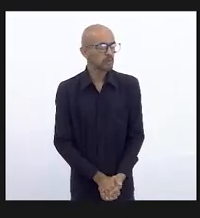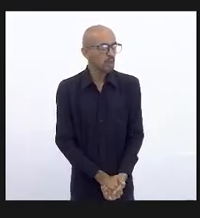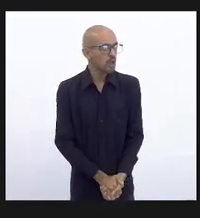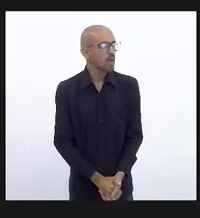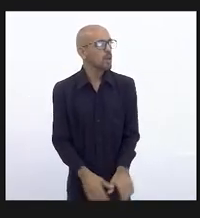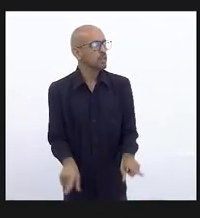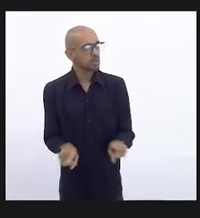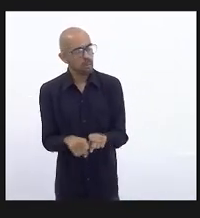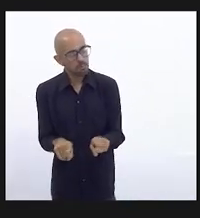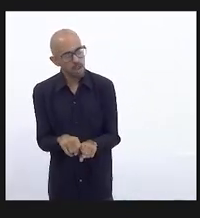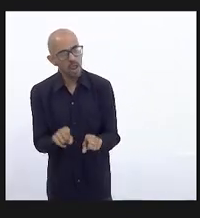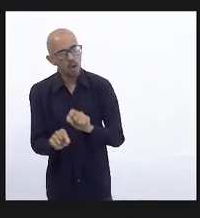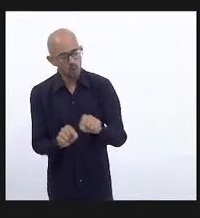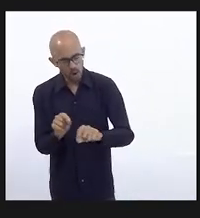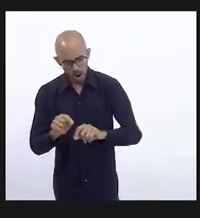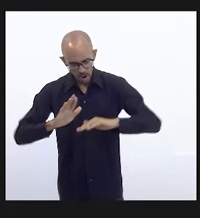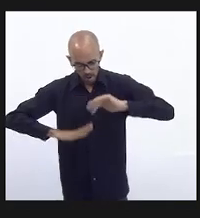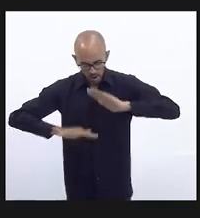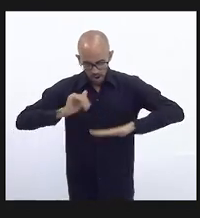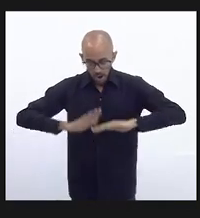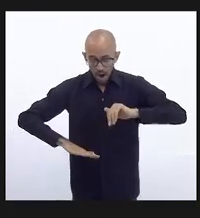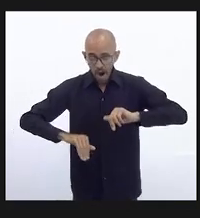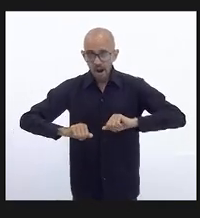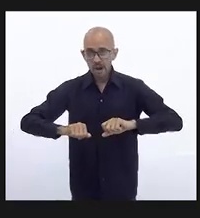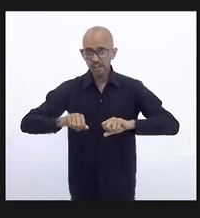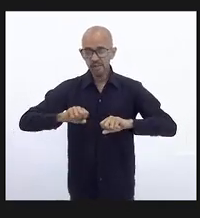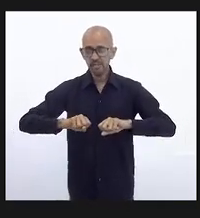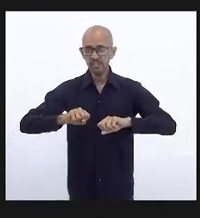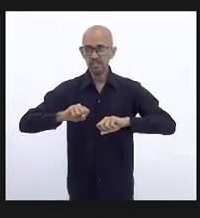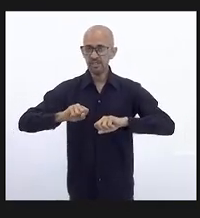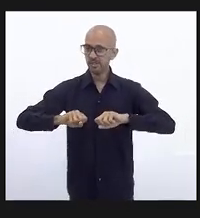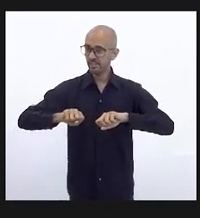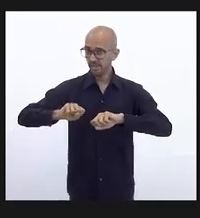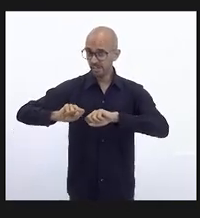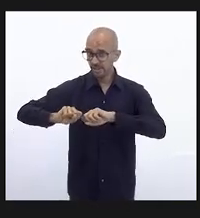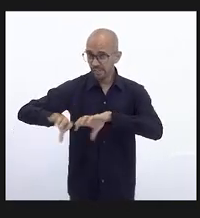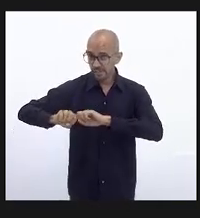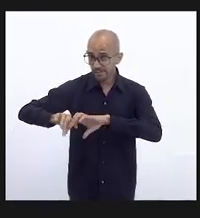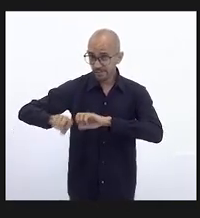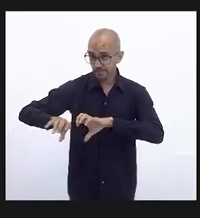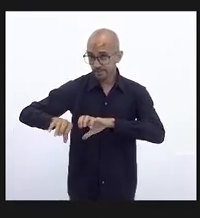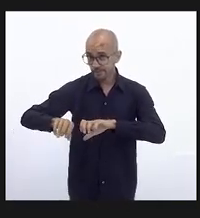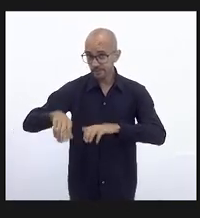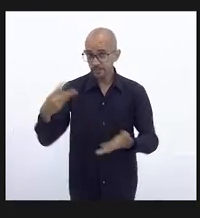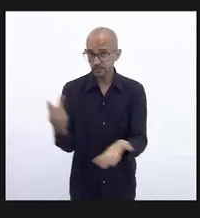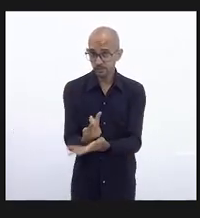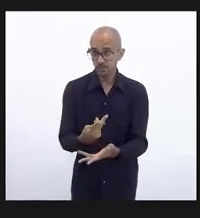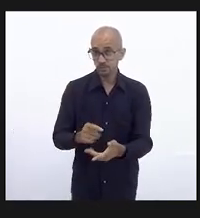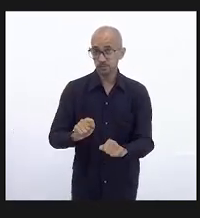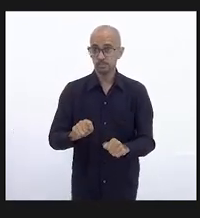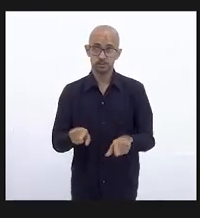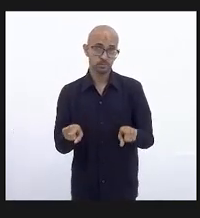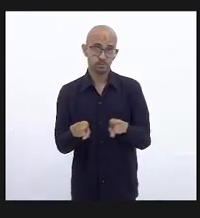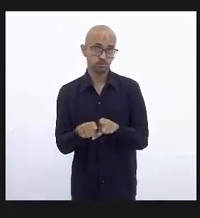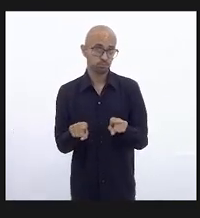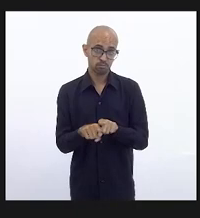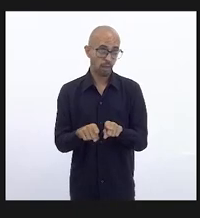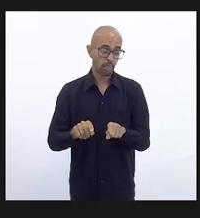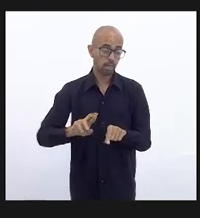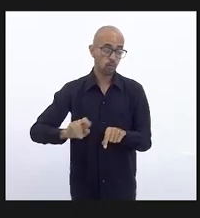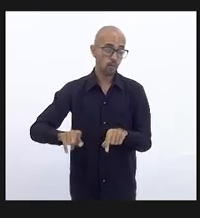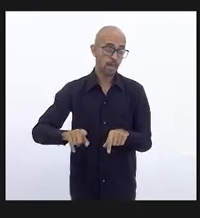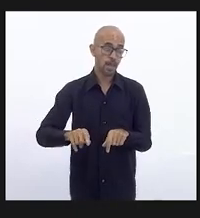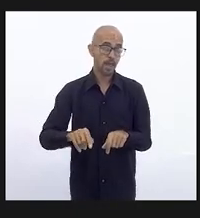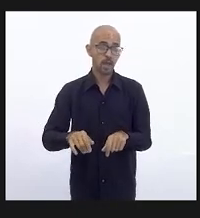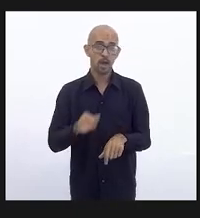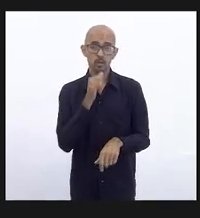carreira dos profissionais de educação, que vários deputados que me antecederam aqui já citaram. Isso também não é um detalhe. Você tem um professor